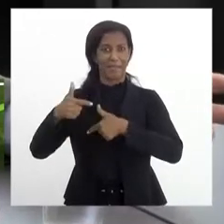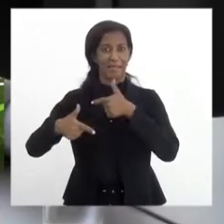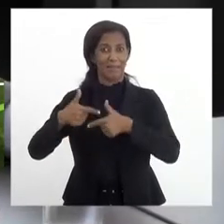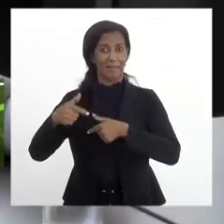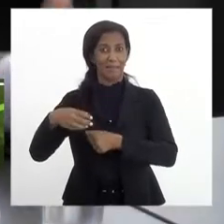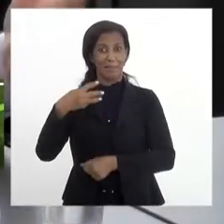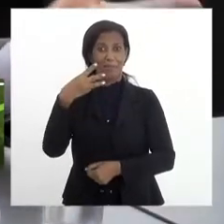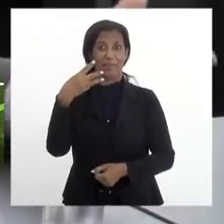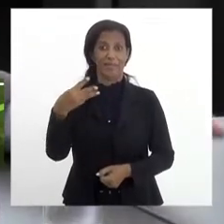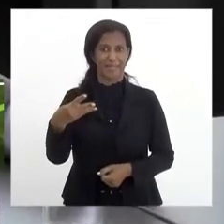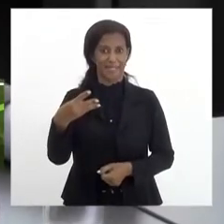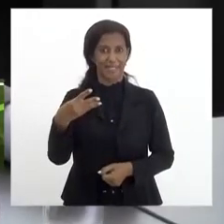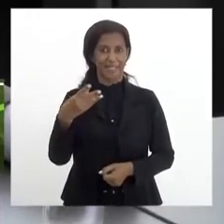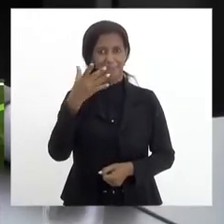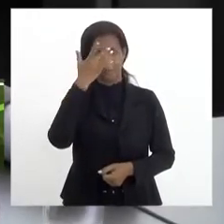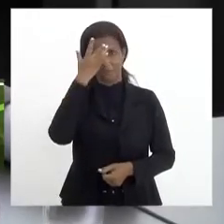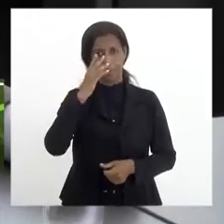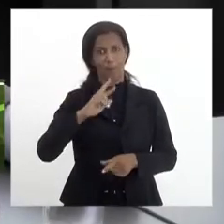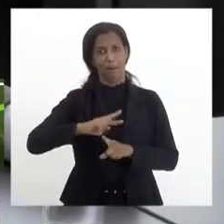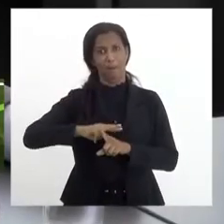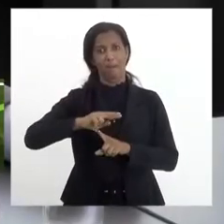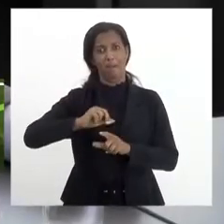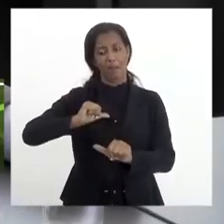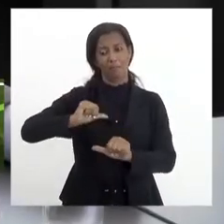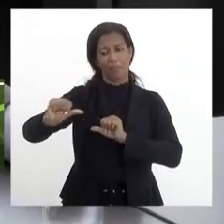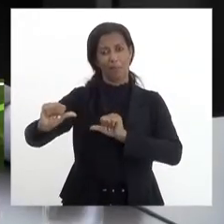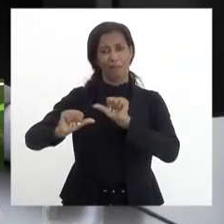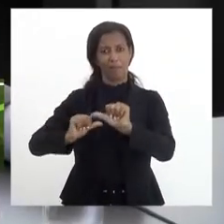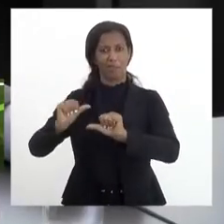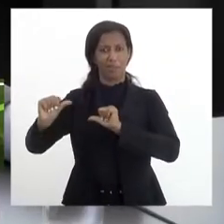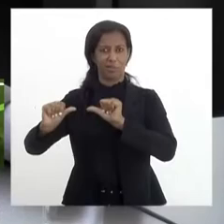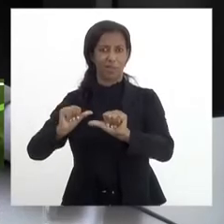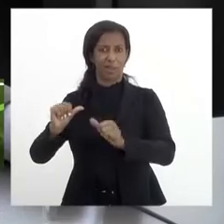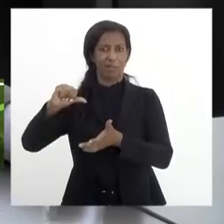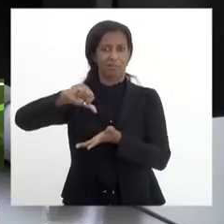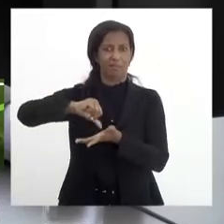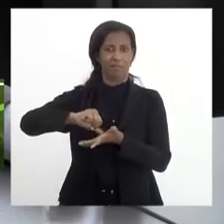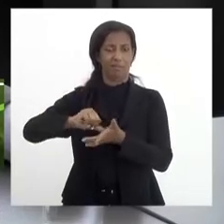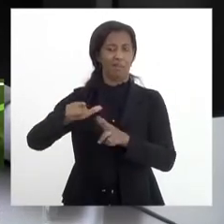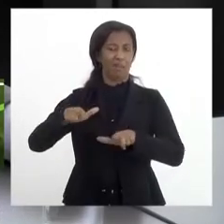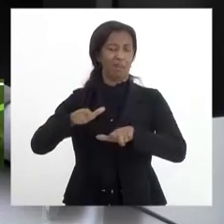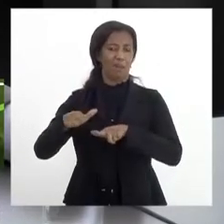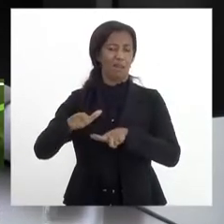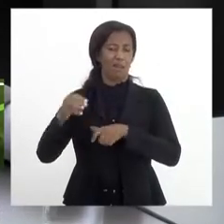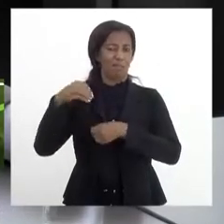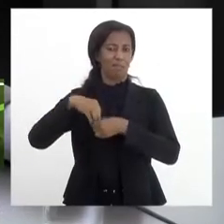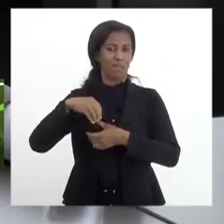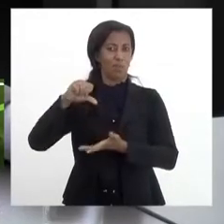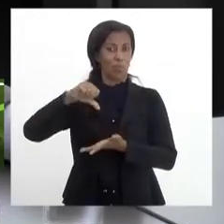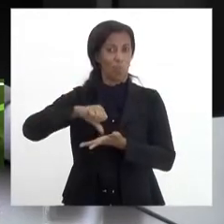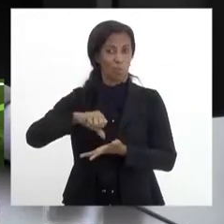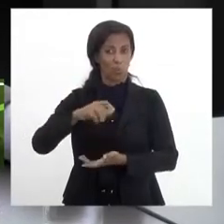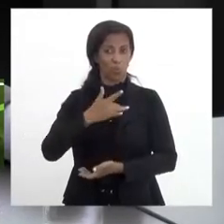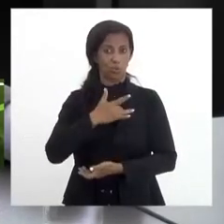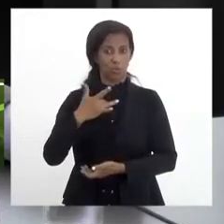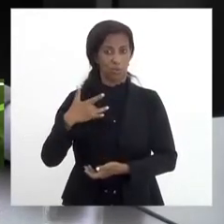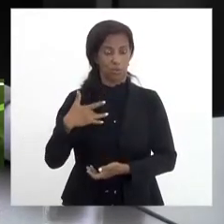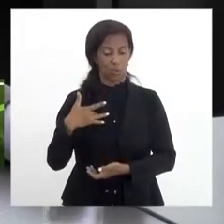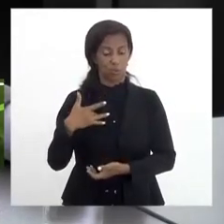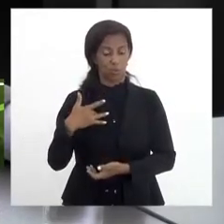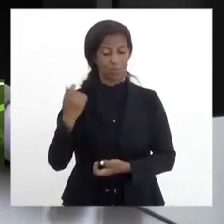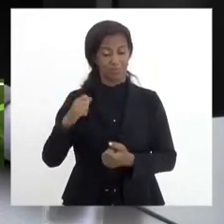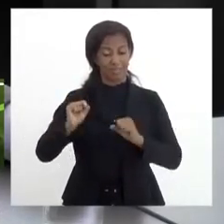3, né, para fazer os revezamentos diários. Aí trata-se de reforço para a